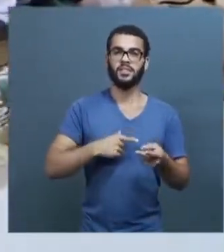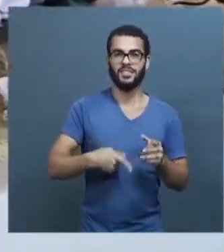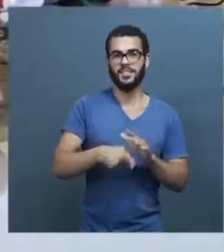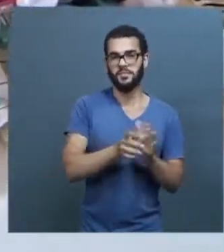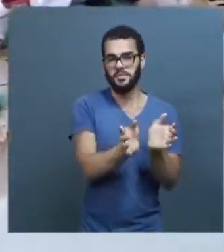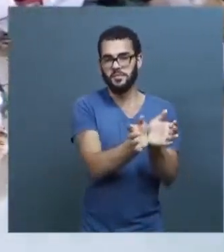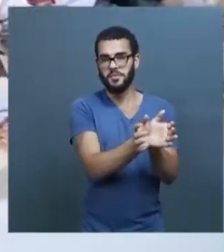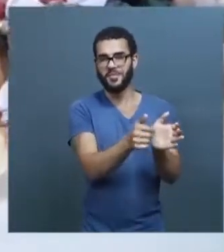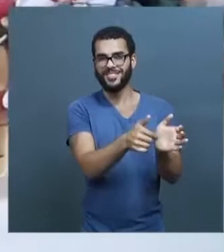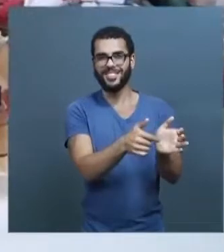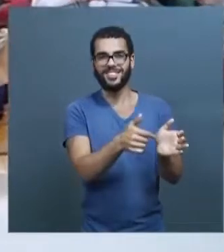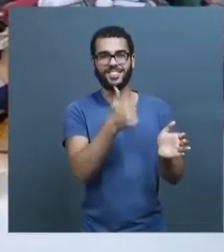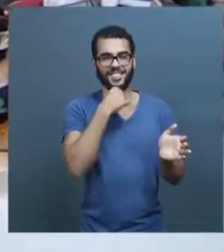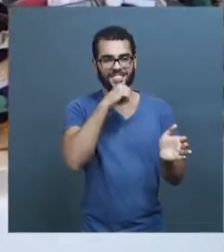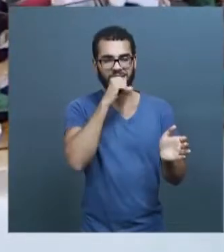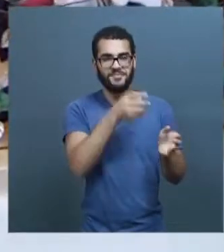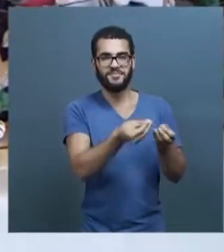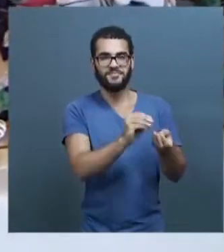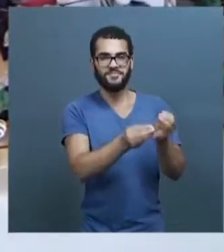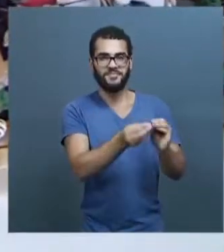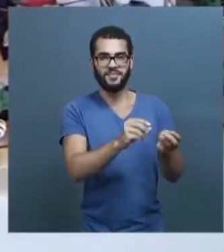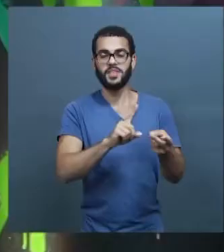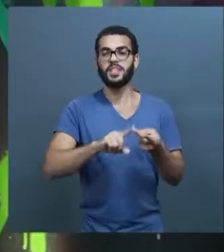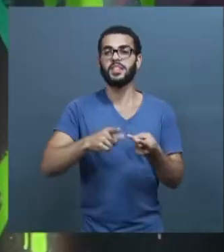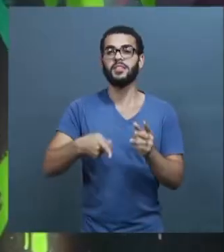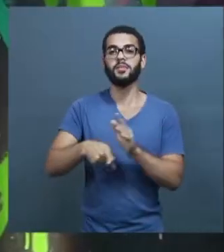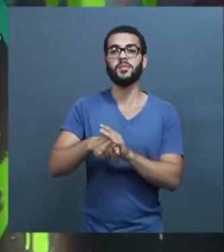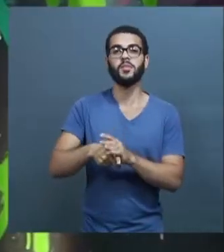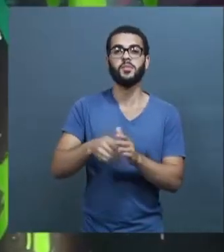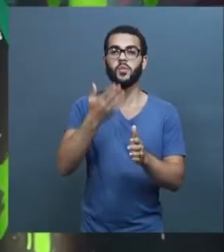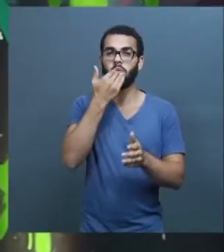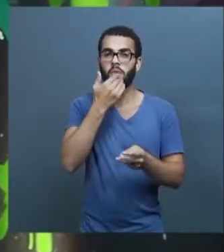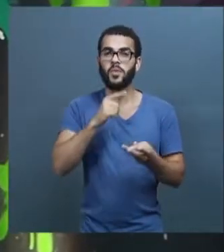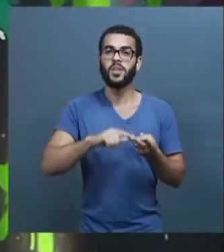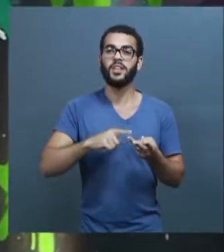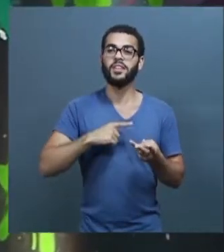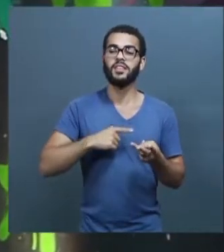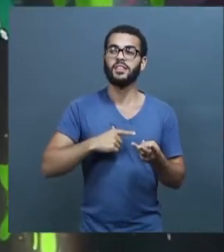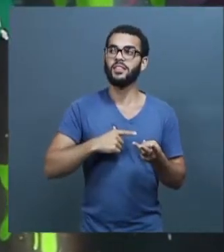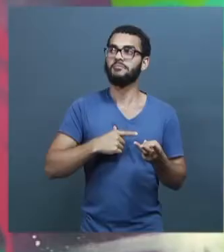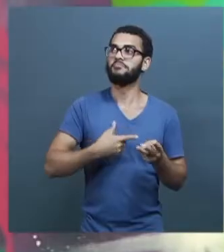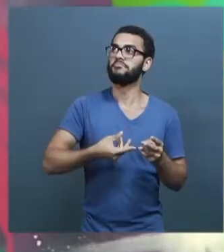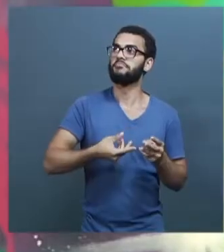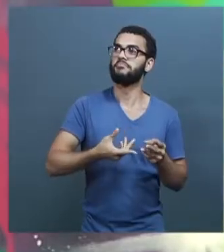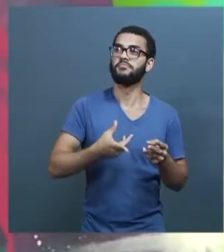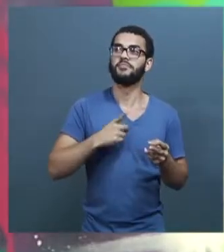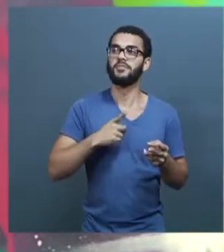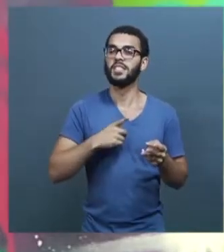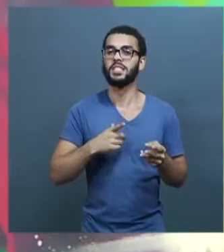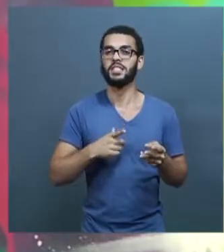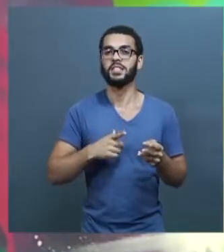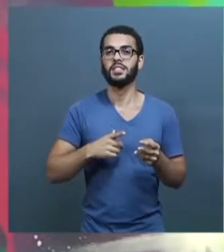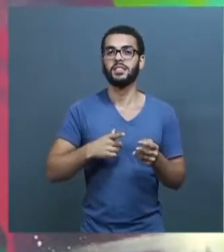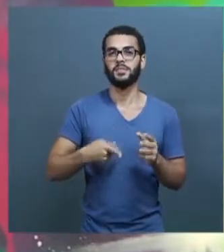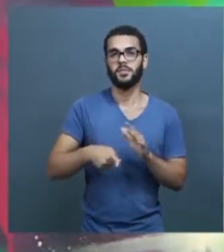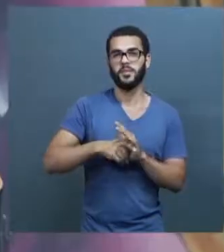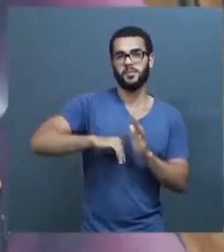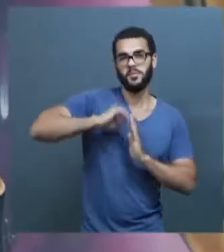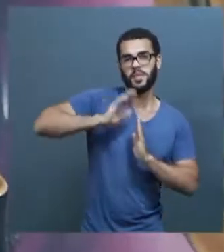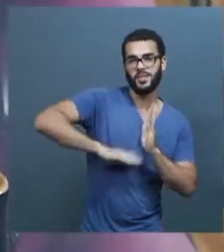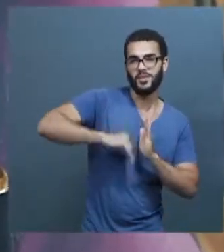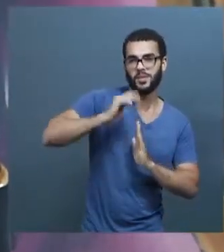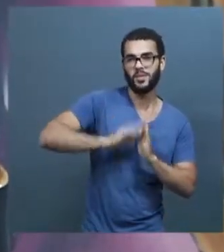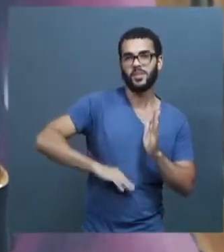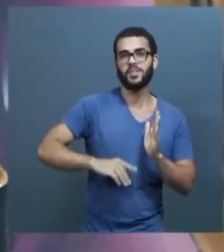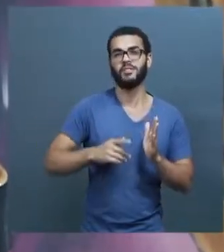né? Tem Parque Sabor, que é comida, né? E tem artesanato, o Pinta e Borda, né? E